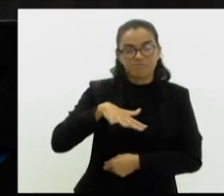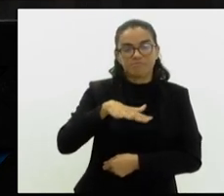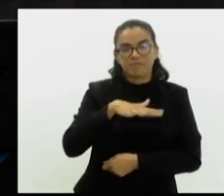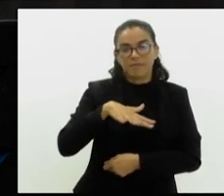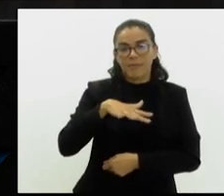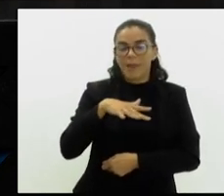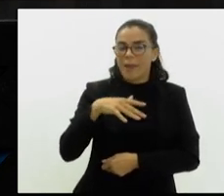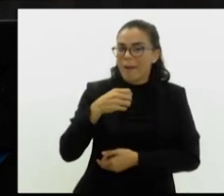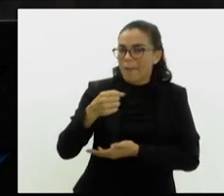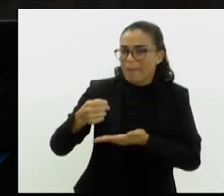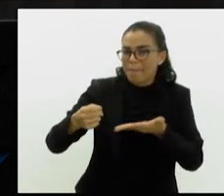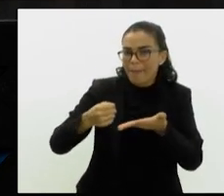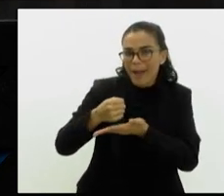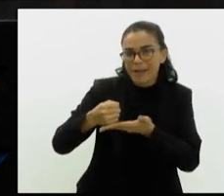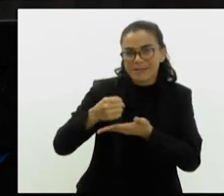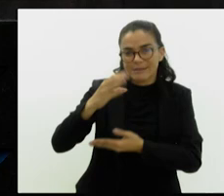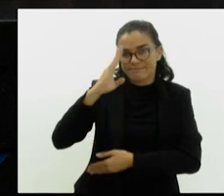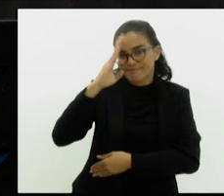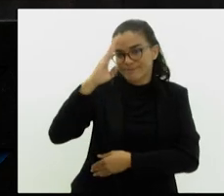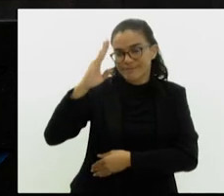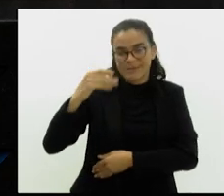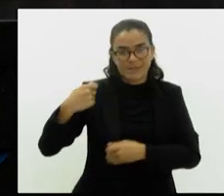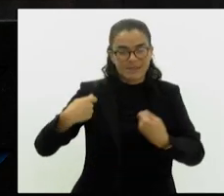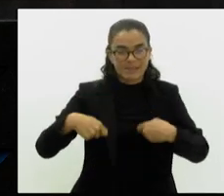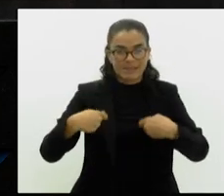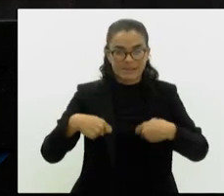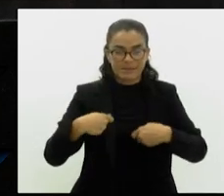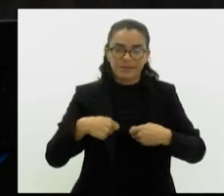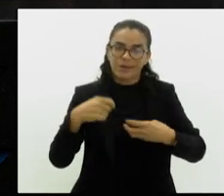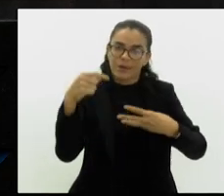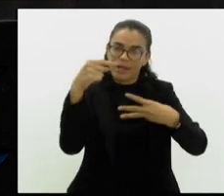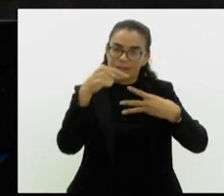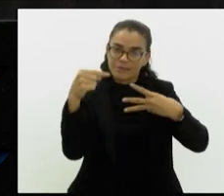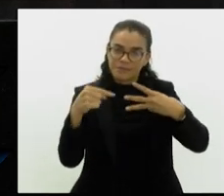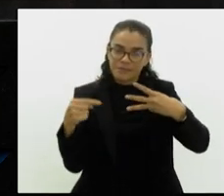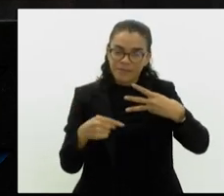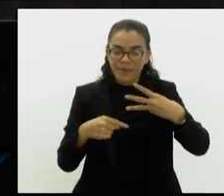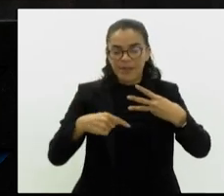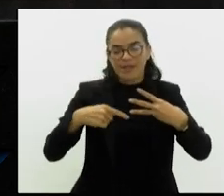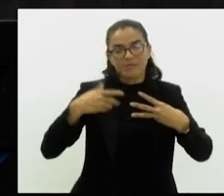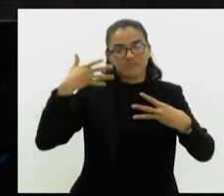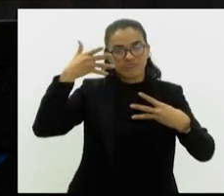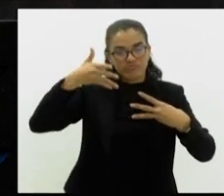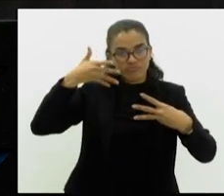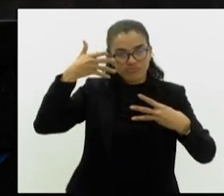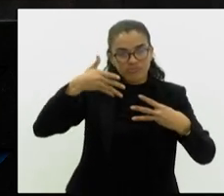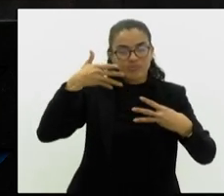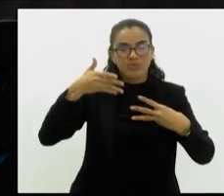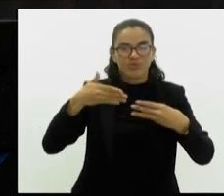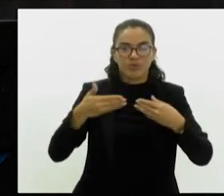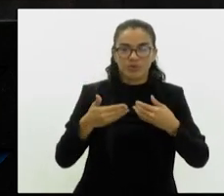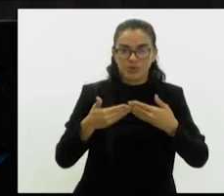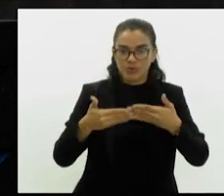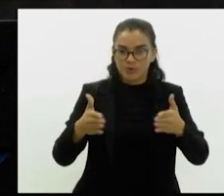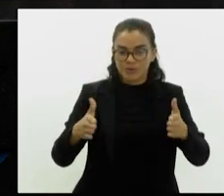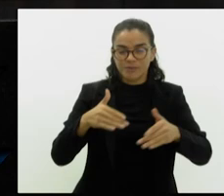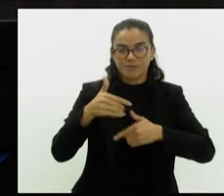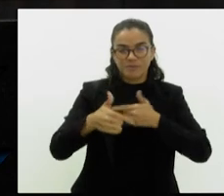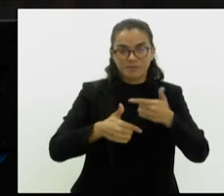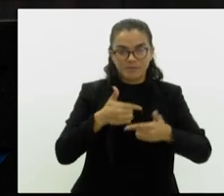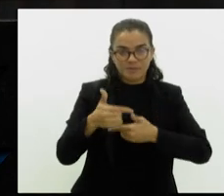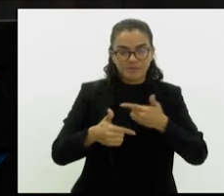população será executada então eram essas as minhas palavras nesse expediente Inicial já me